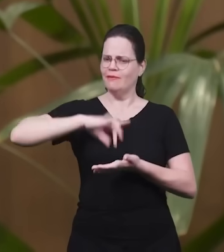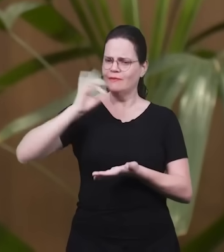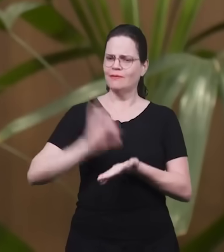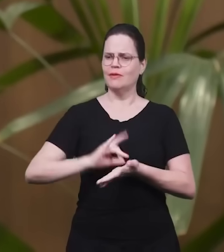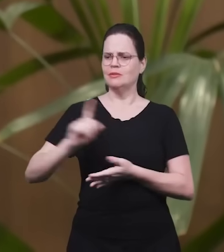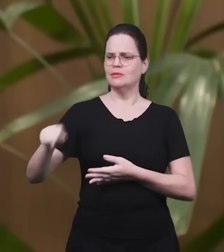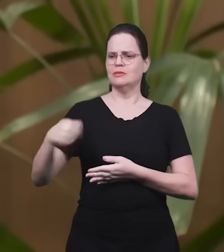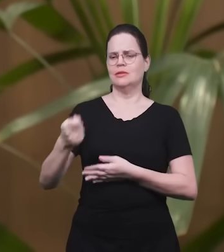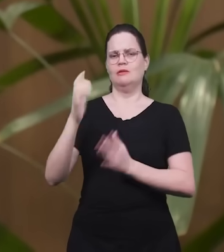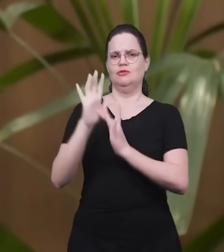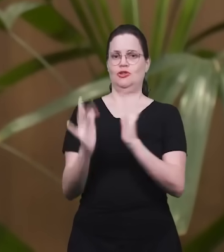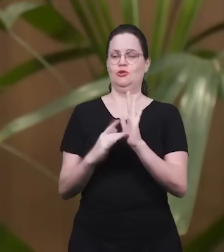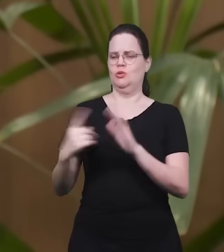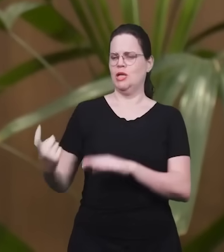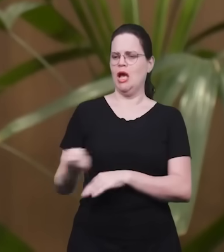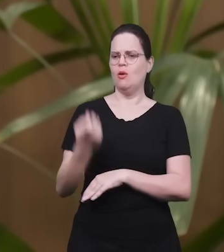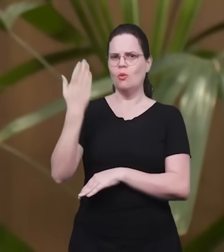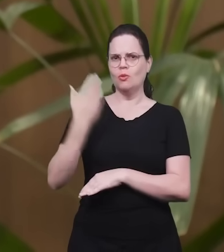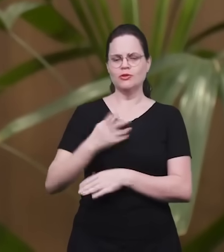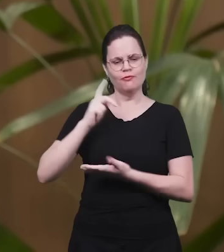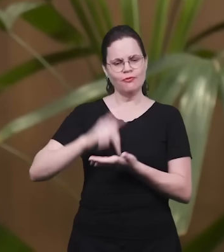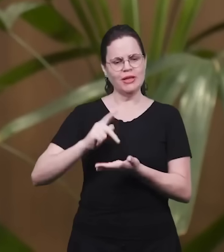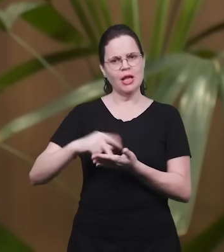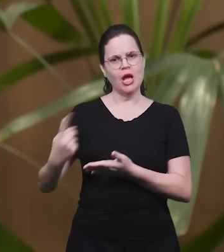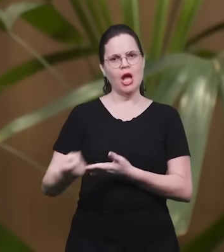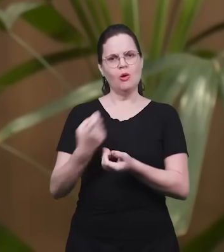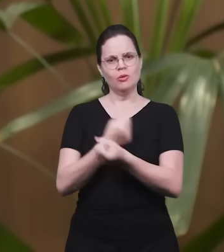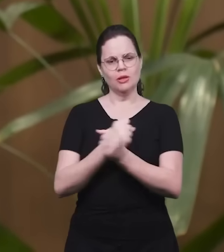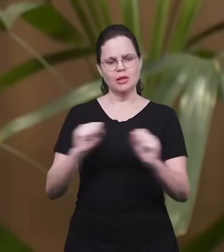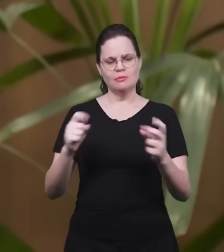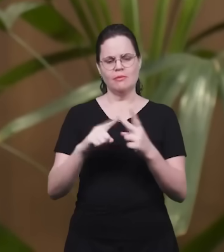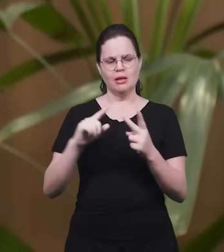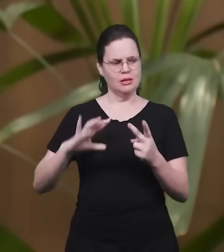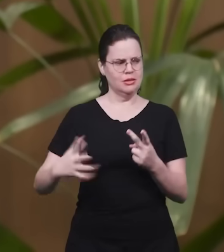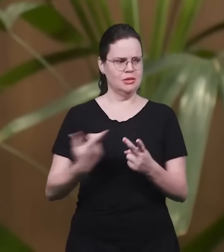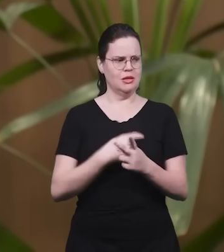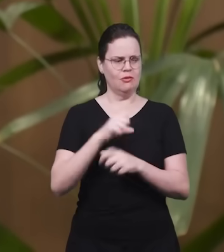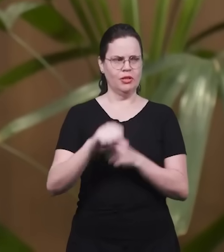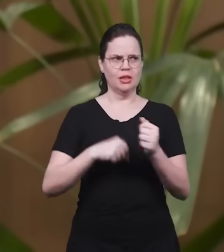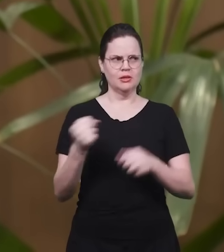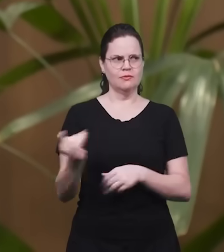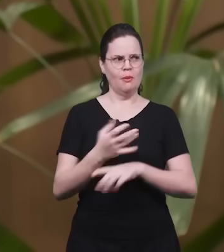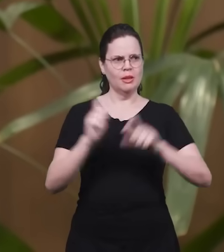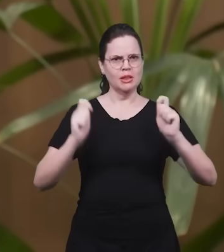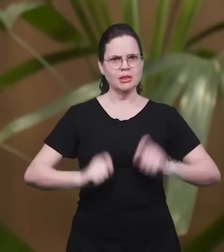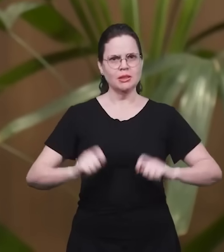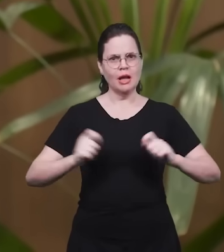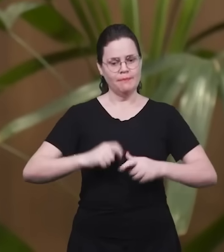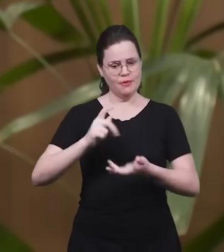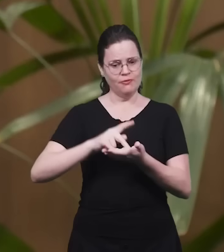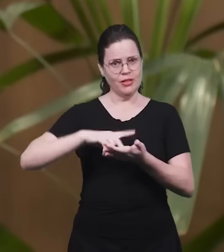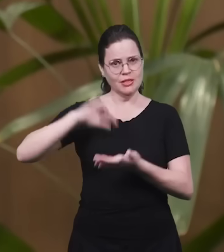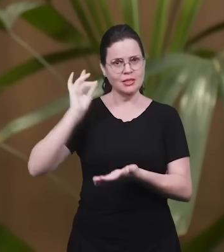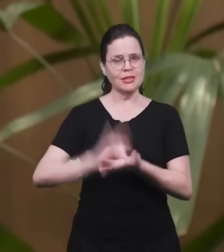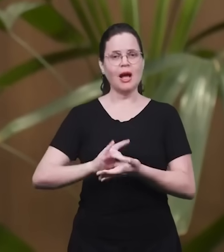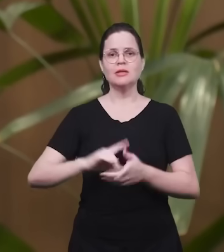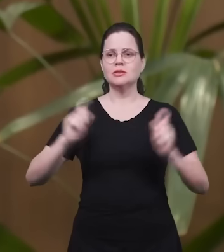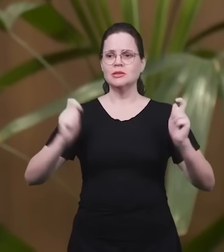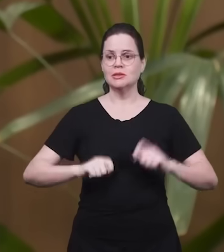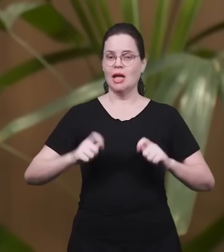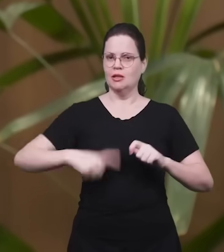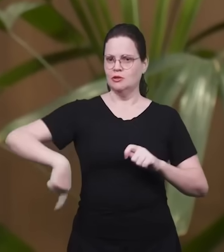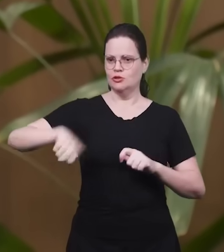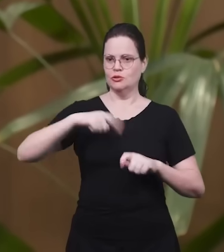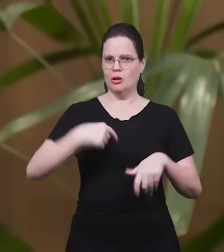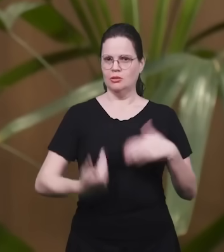que é verdadeiro. Amém. Só Ele salva, só Ele liberta, só Ele transforma. A verdade absoluta fez com que estes homens,